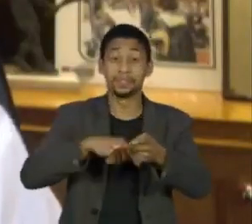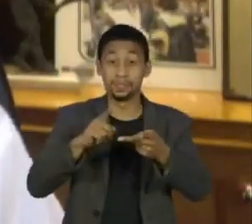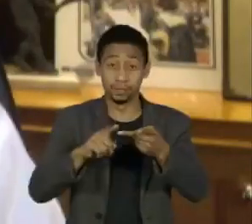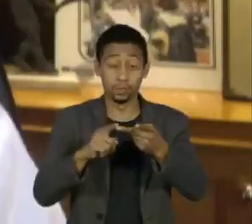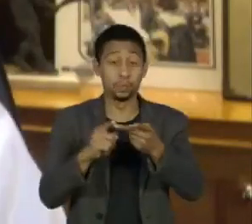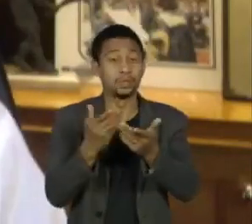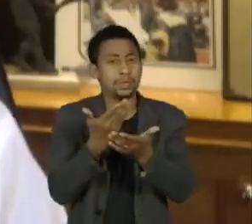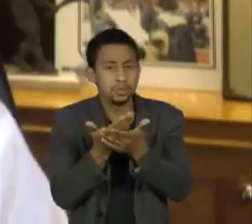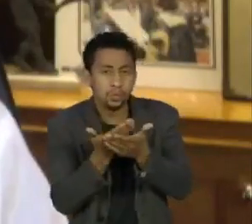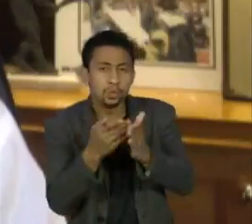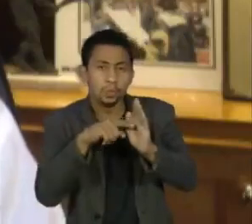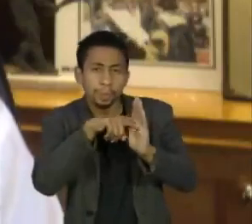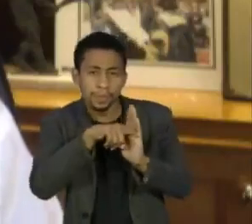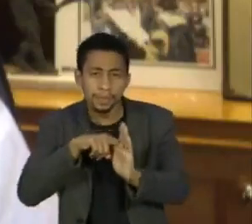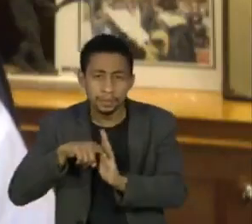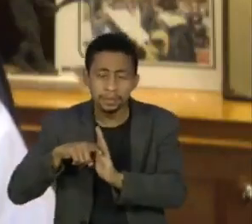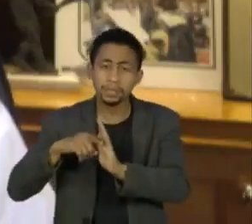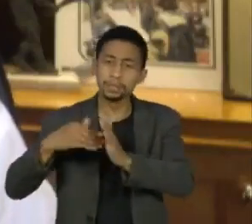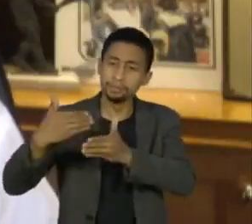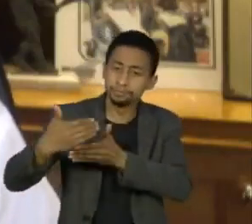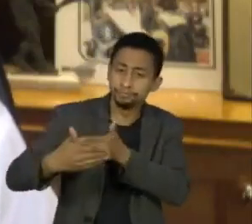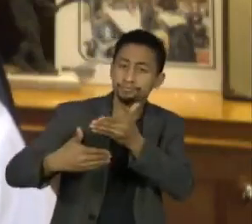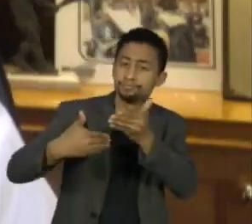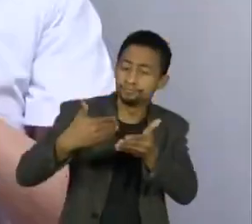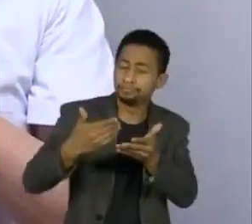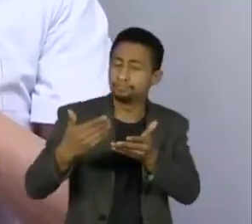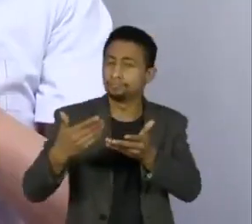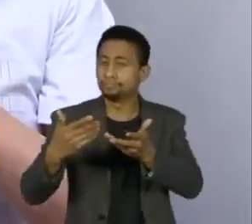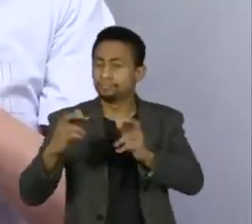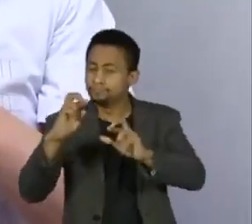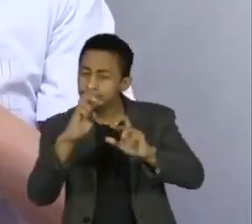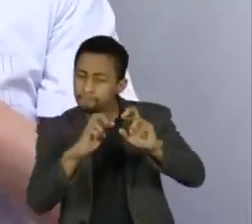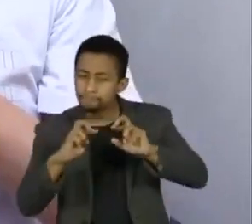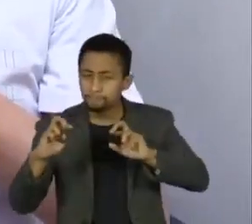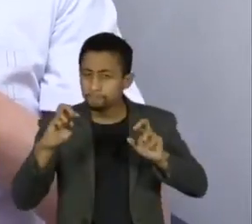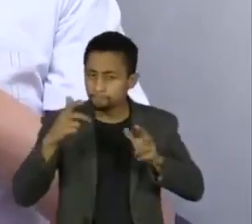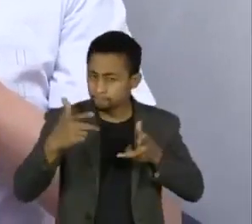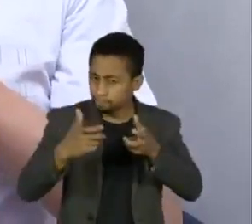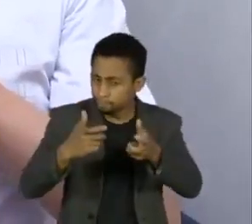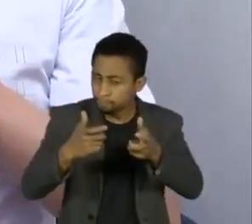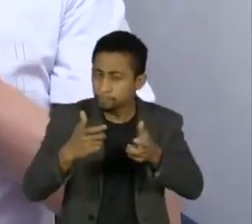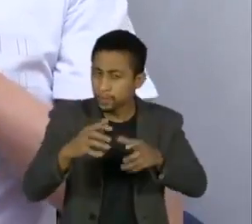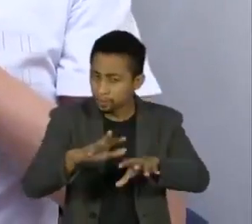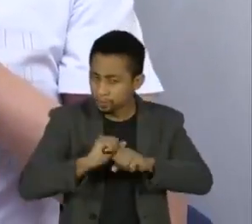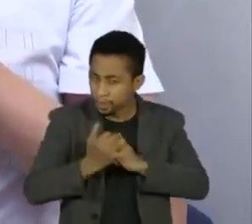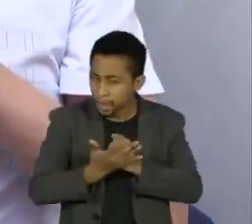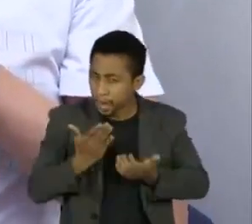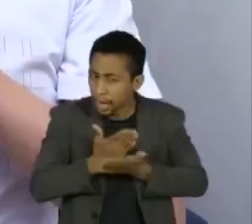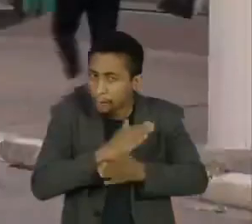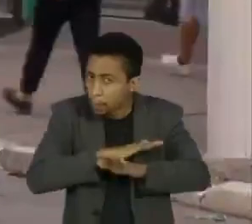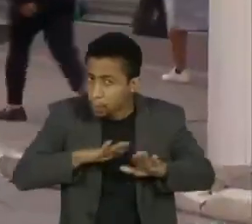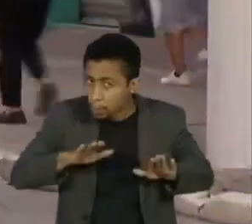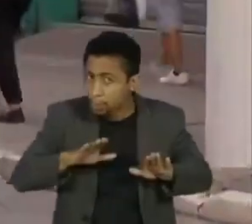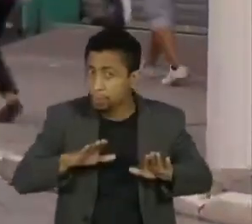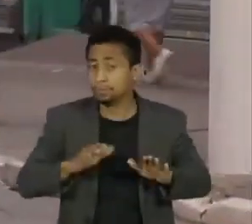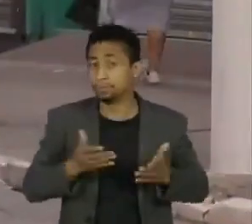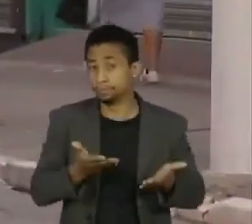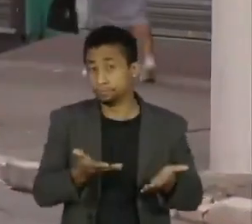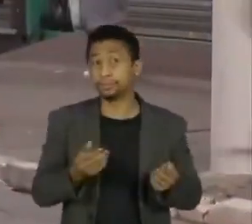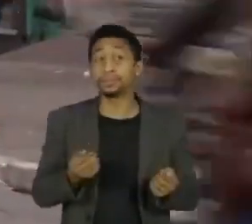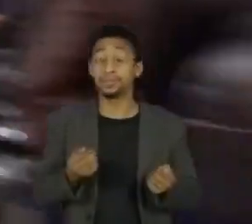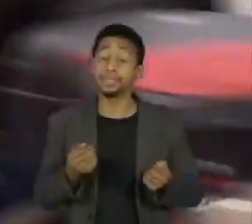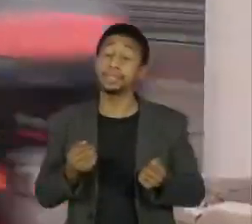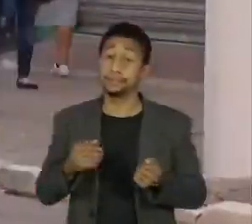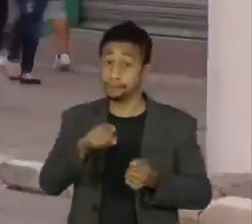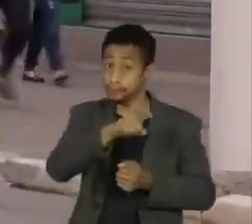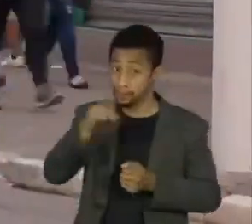que serão feitos na sequência se os indivíduos que foram vacinados não têm mais o vírus nas fossas nasais. Então pode